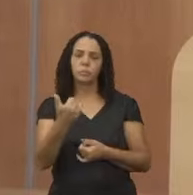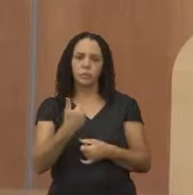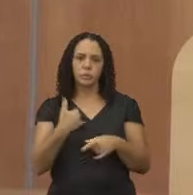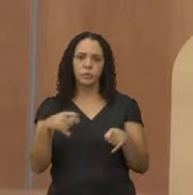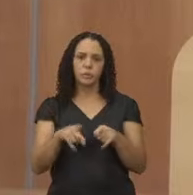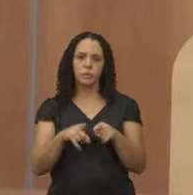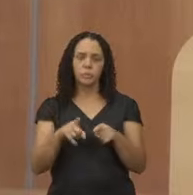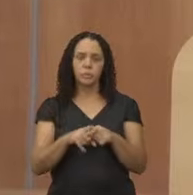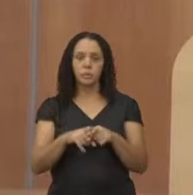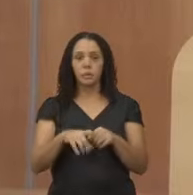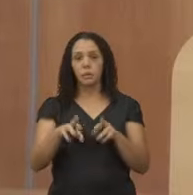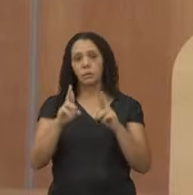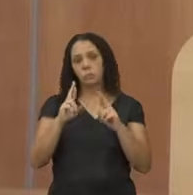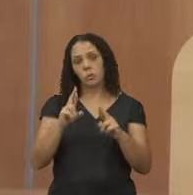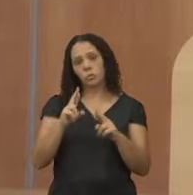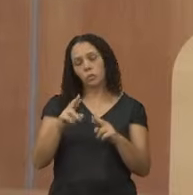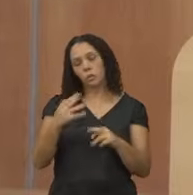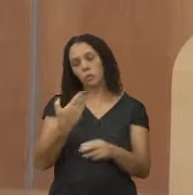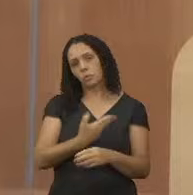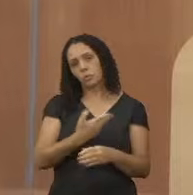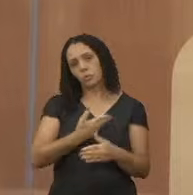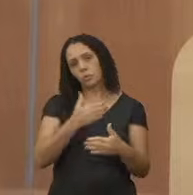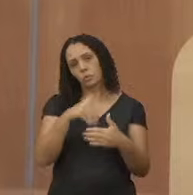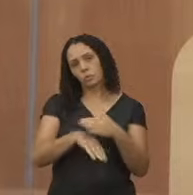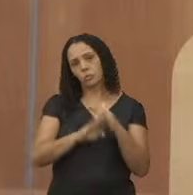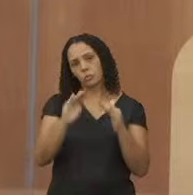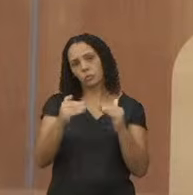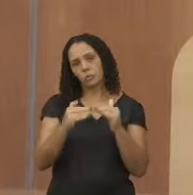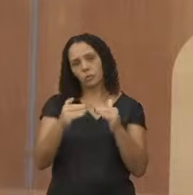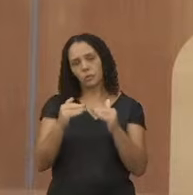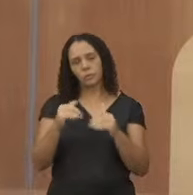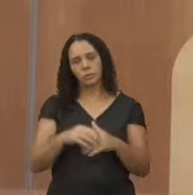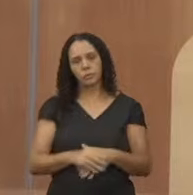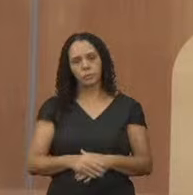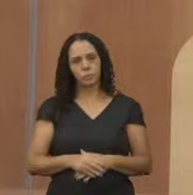com a apreciação dos nobres pares e do voto favorável de todos.